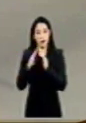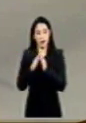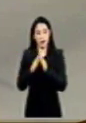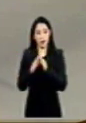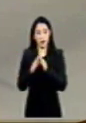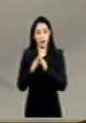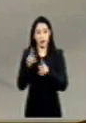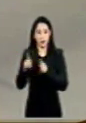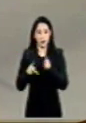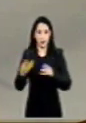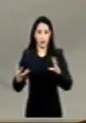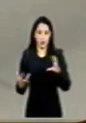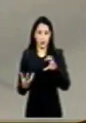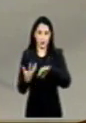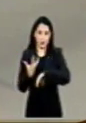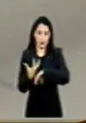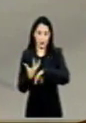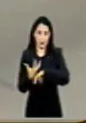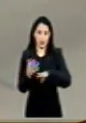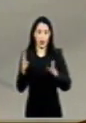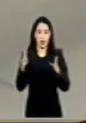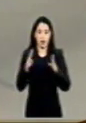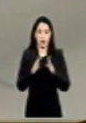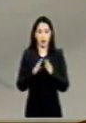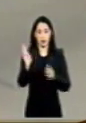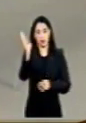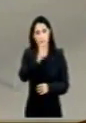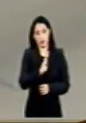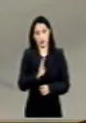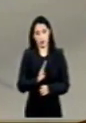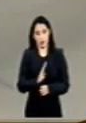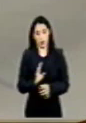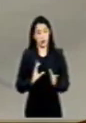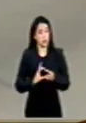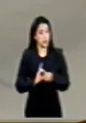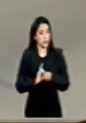Federação, e, portanto, a própria democracia.